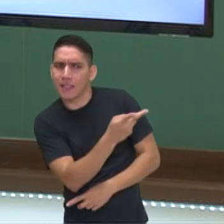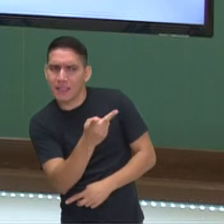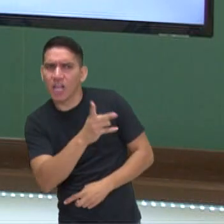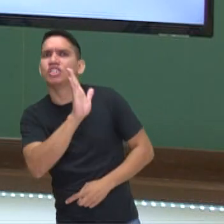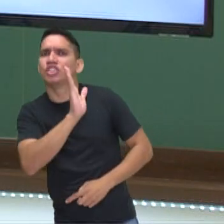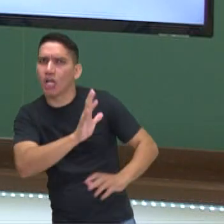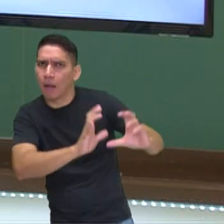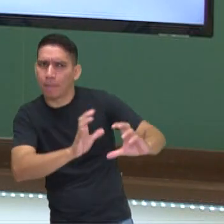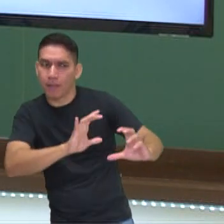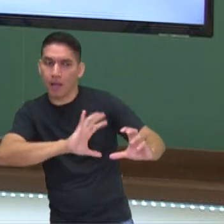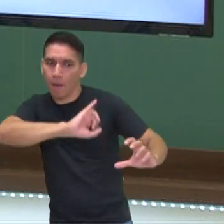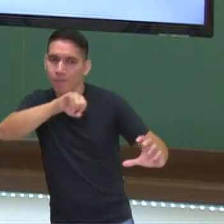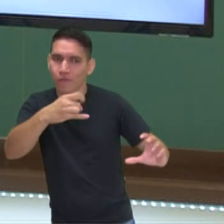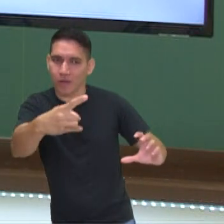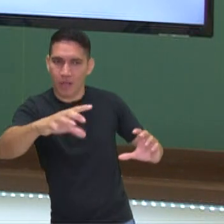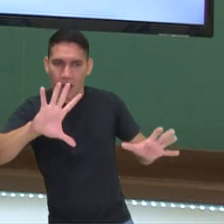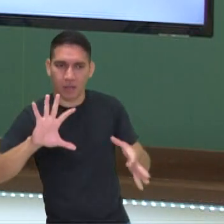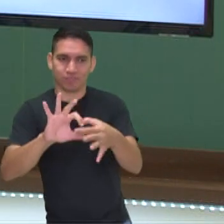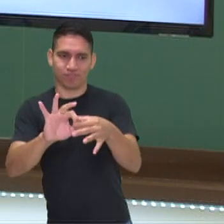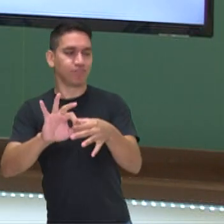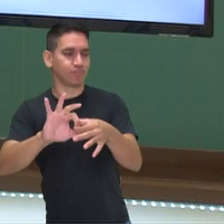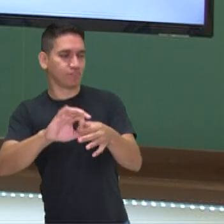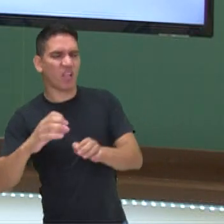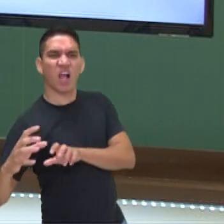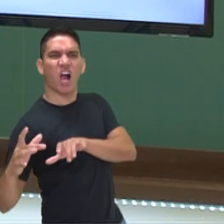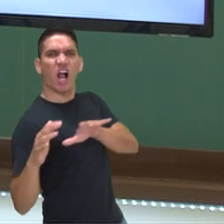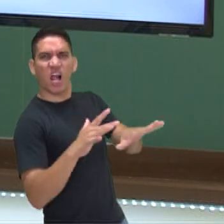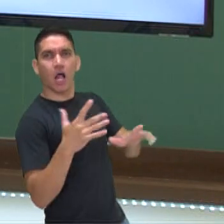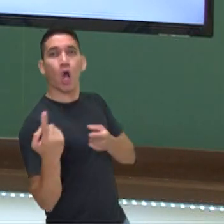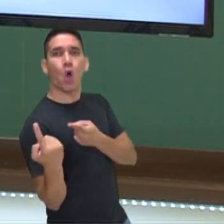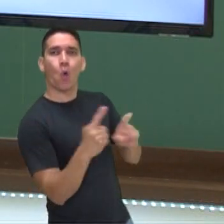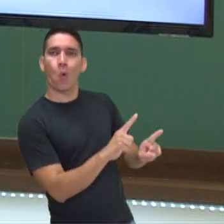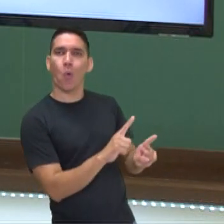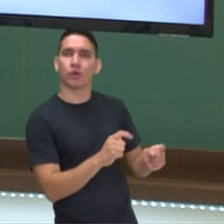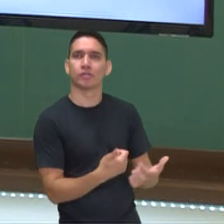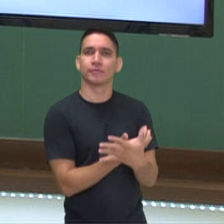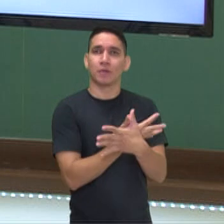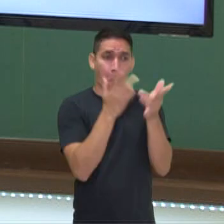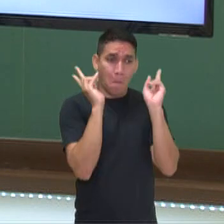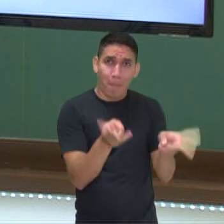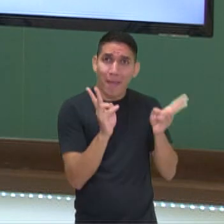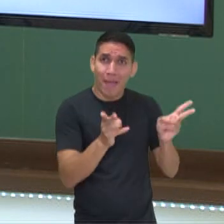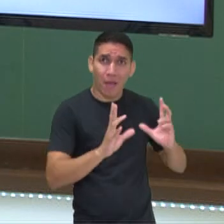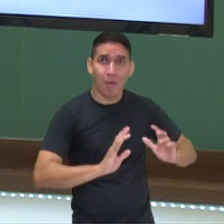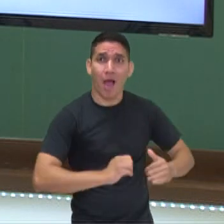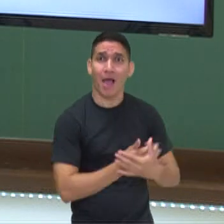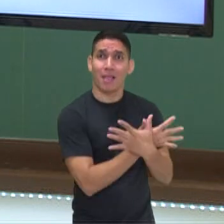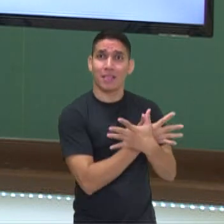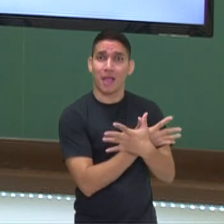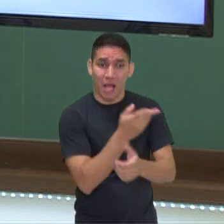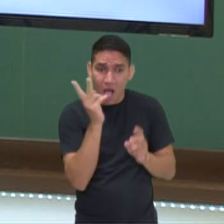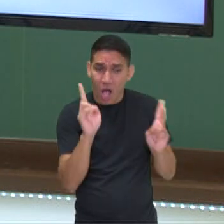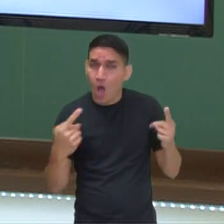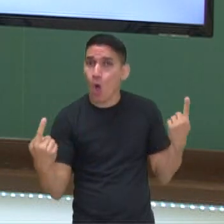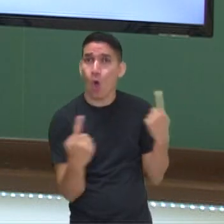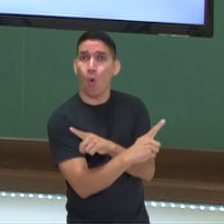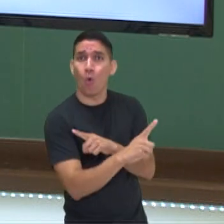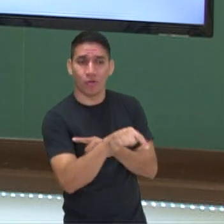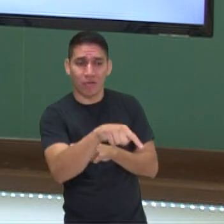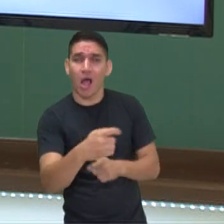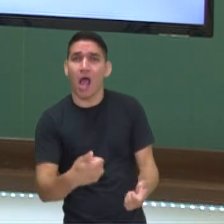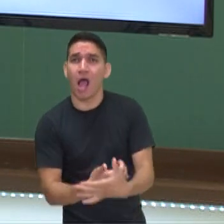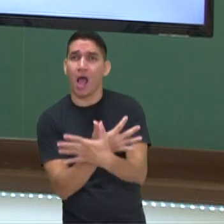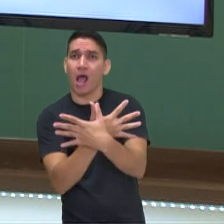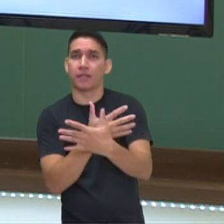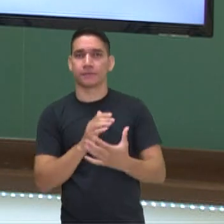os povos, utiliza povos do Império Azteca para lutar contra povos do Império Azteca. Então essa